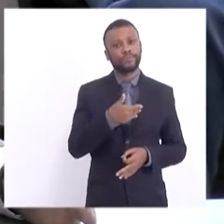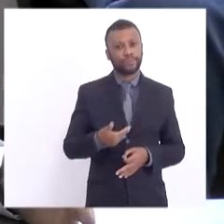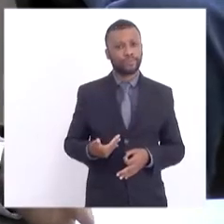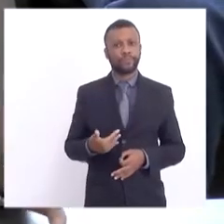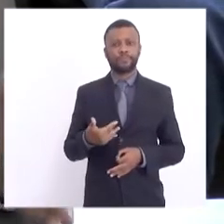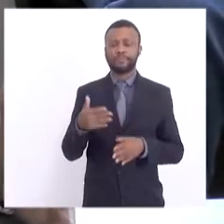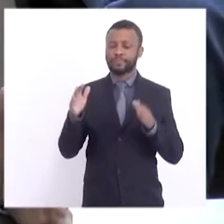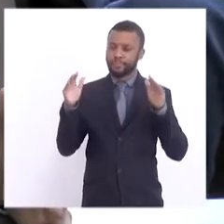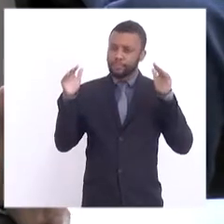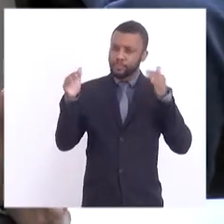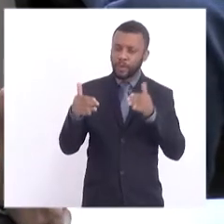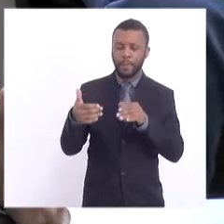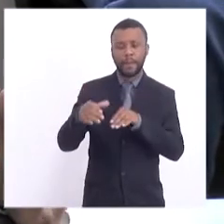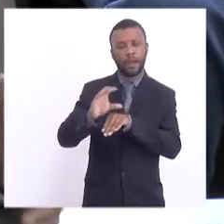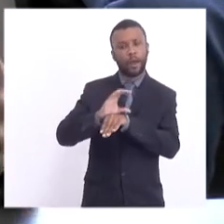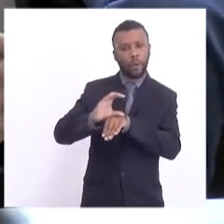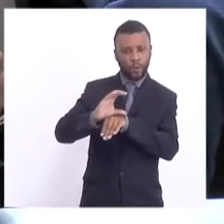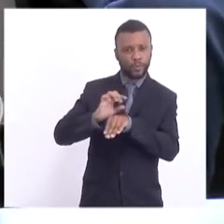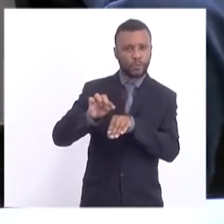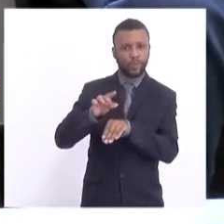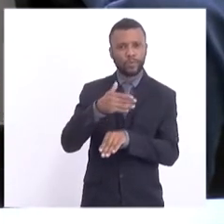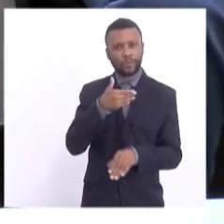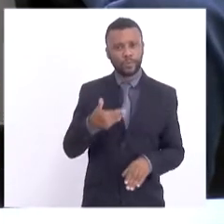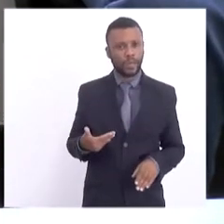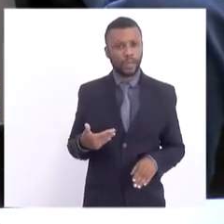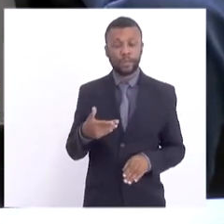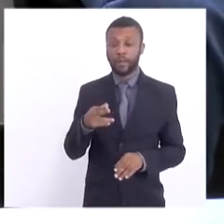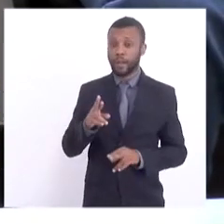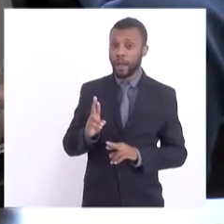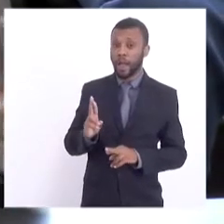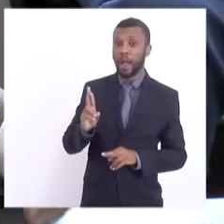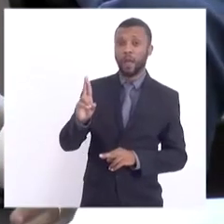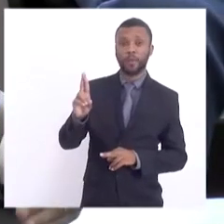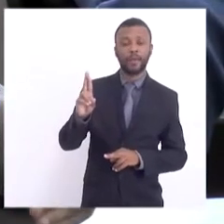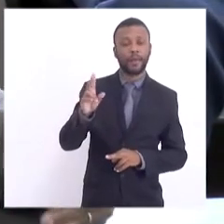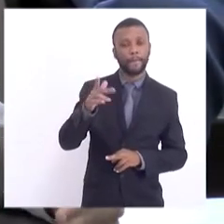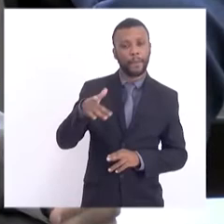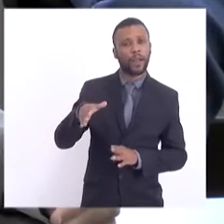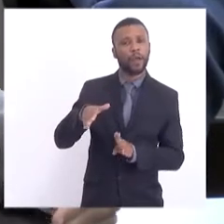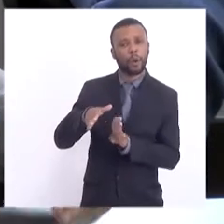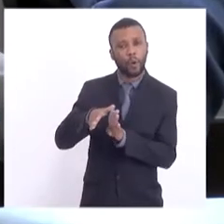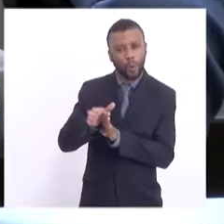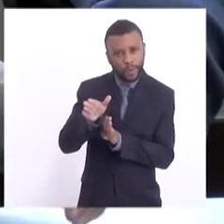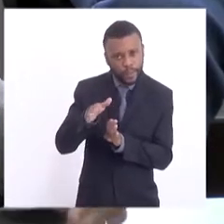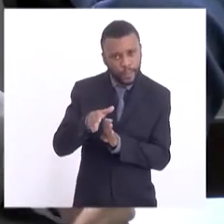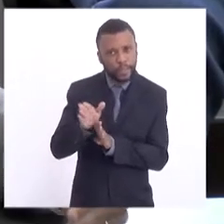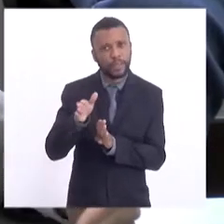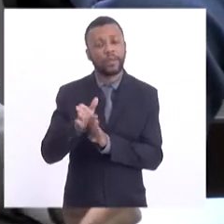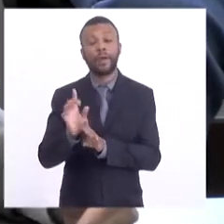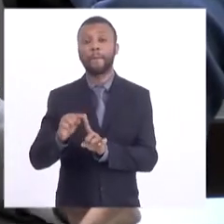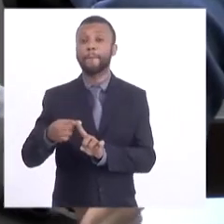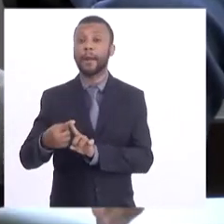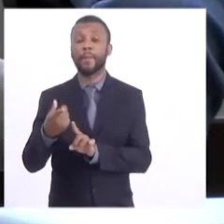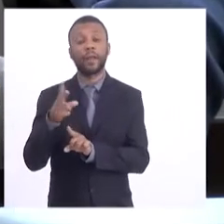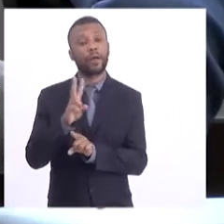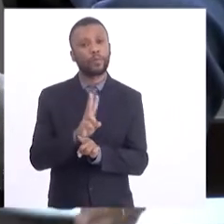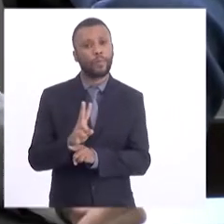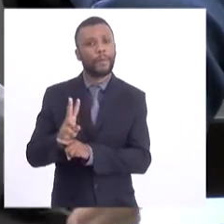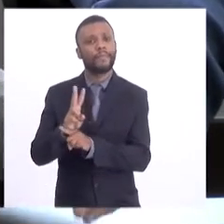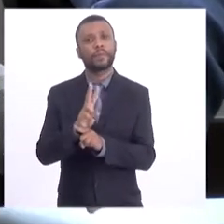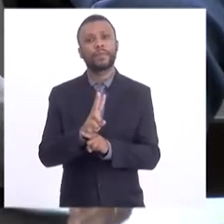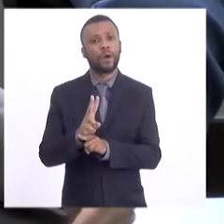assim determinado pela constituição do Estado então ela é responsável a plantação e pela supervisão